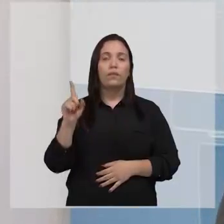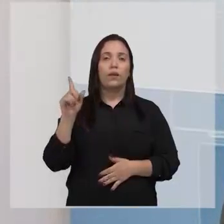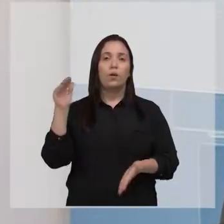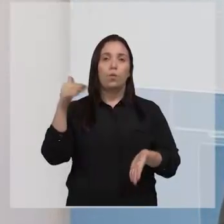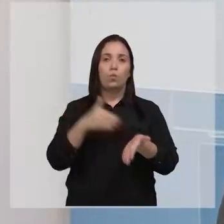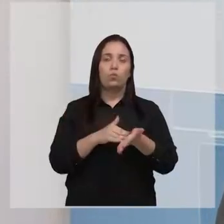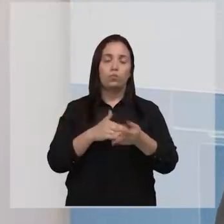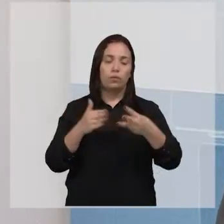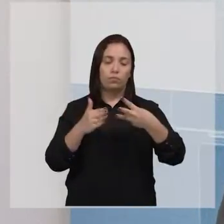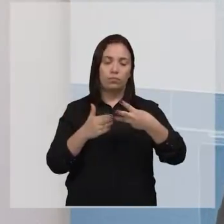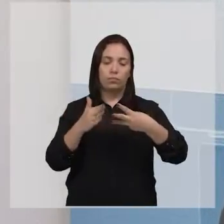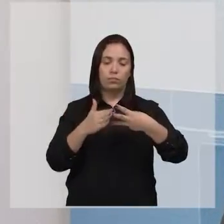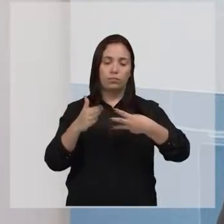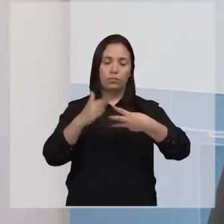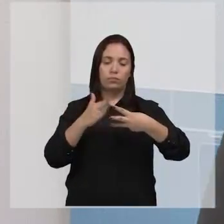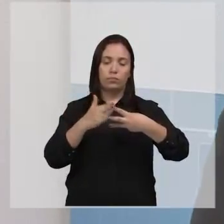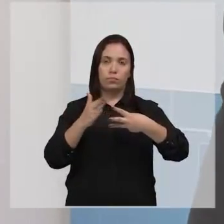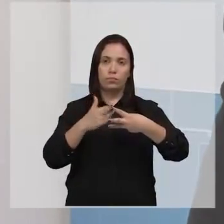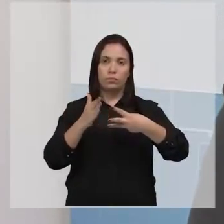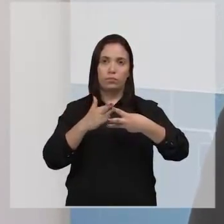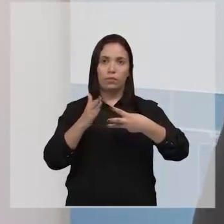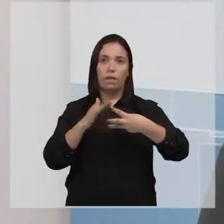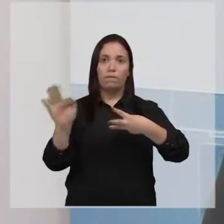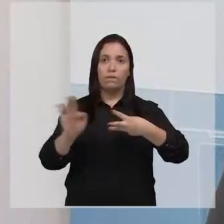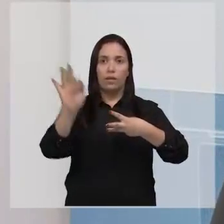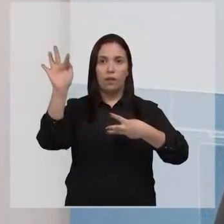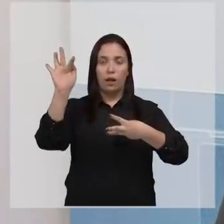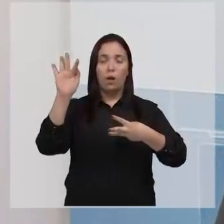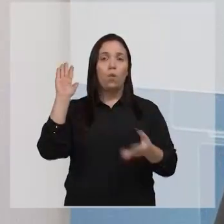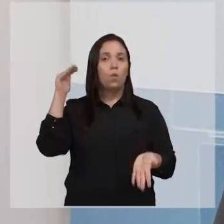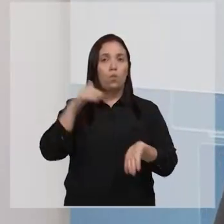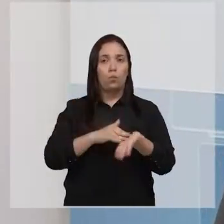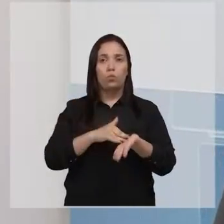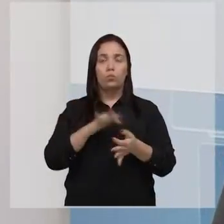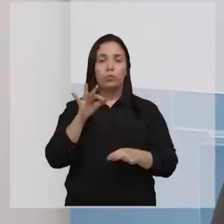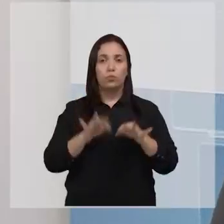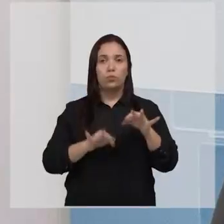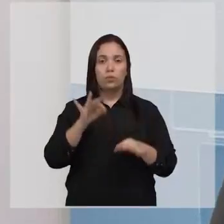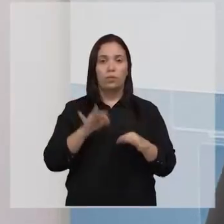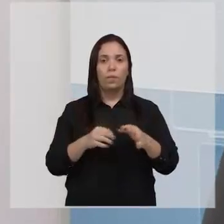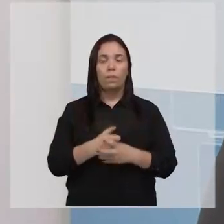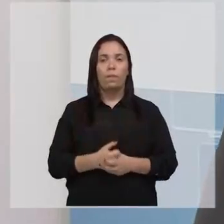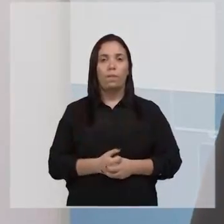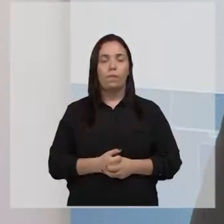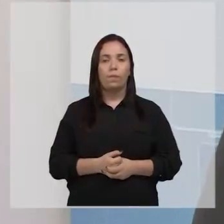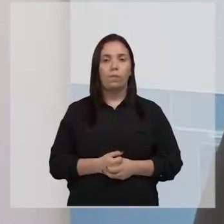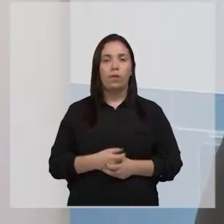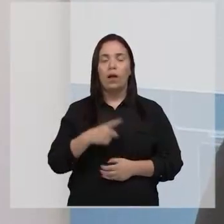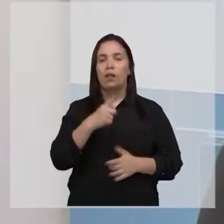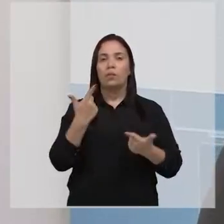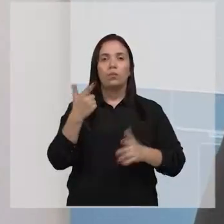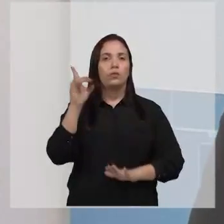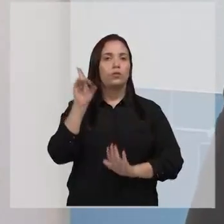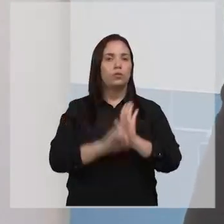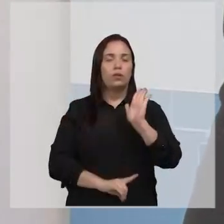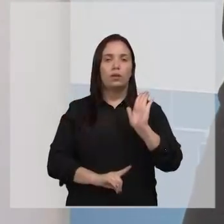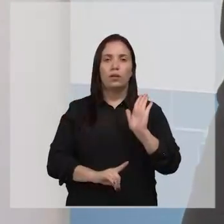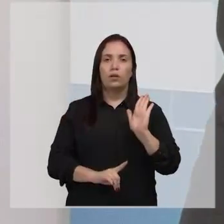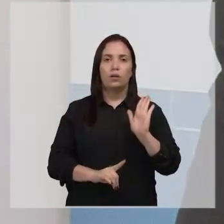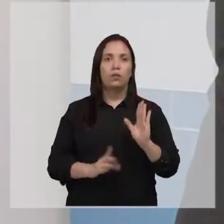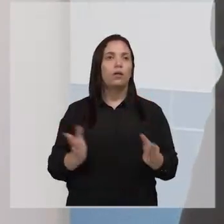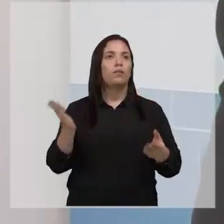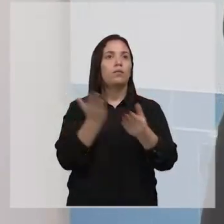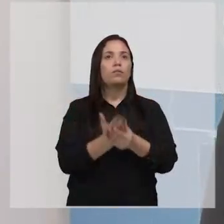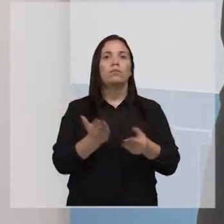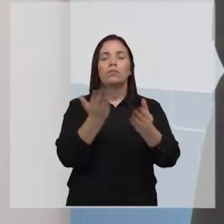instância. Que era a última instância federal e foi a última instância para esse julgamento. Eles não tiveram o direito de recorrer, né, Luiz? Porque não tinha mais